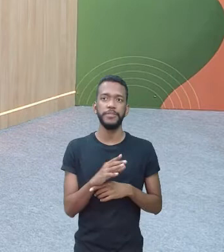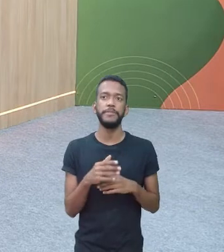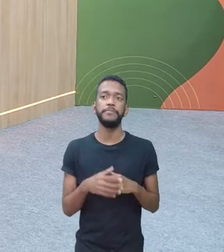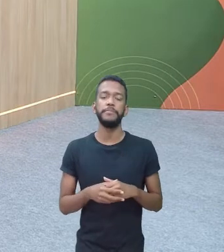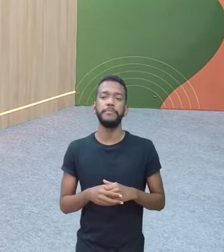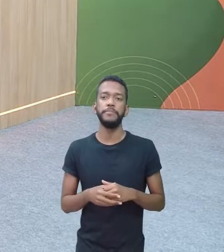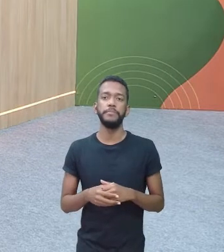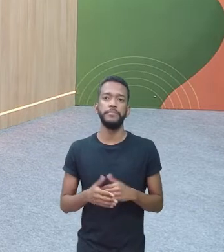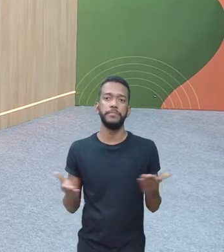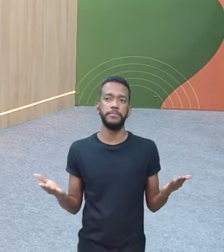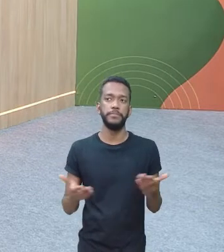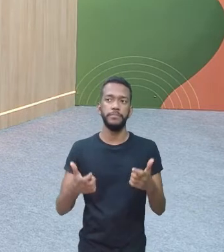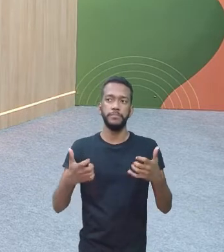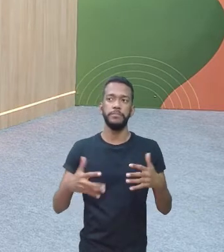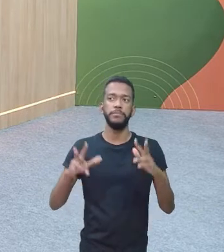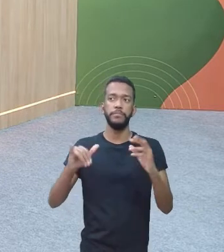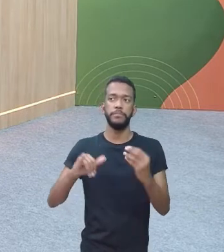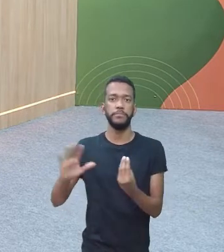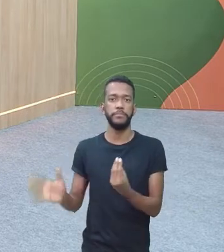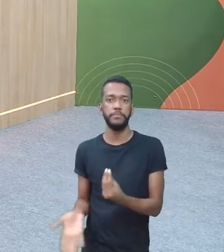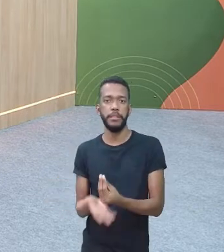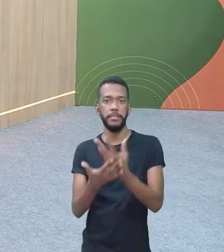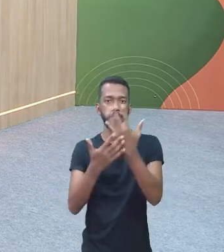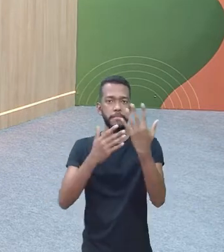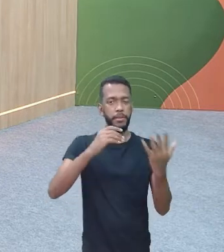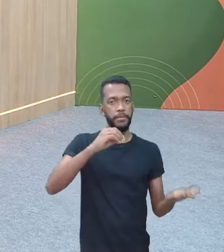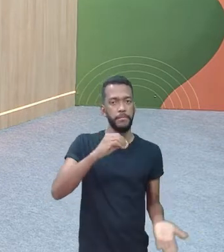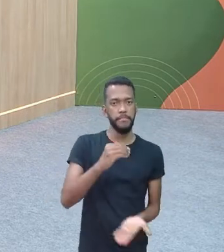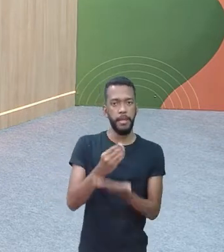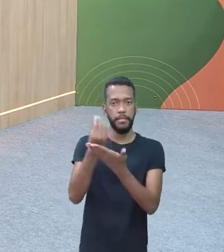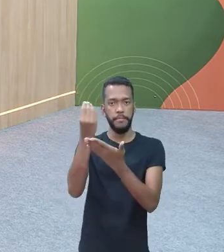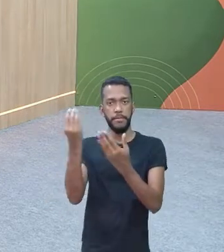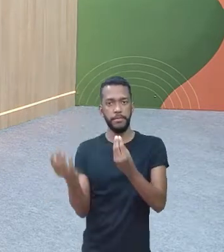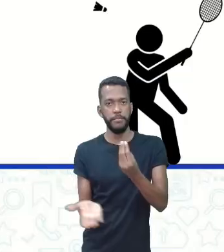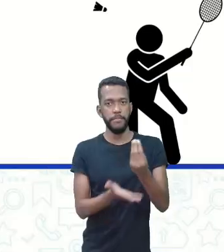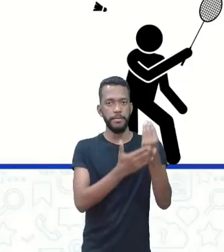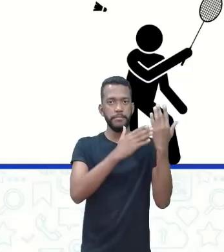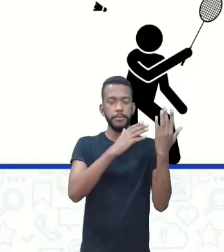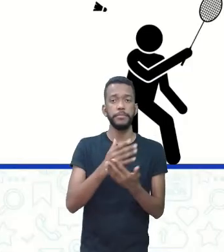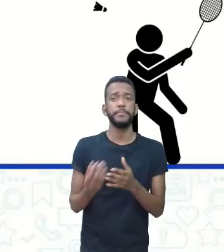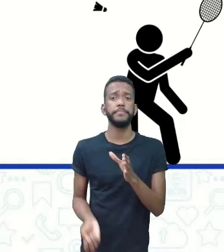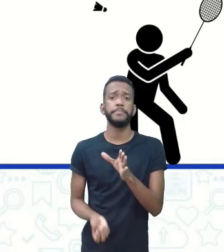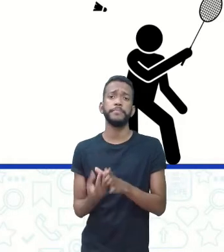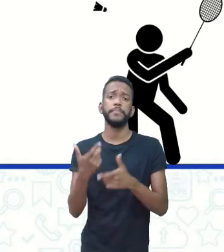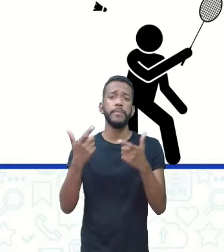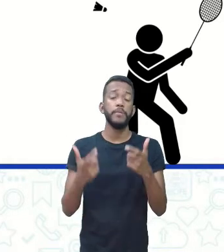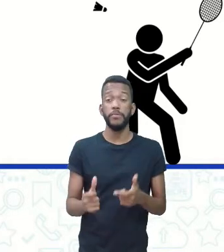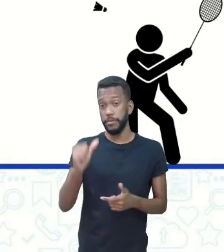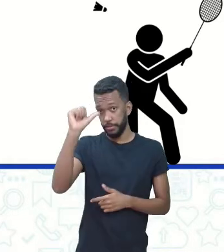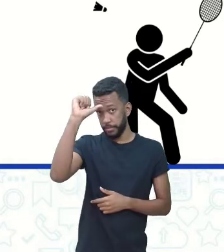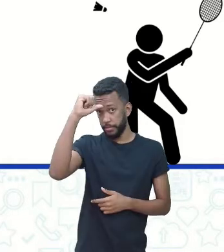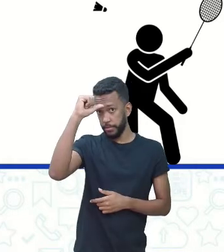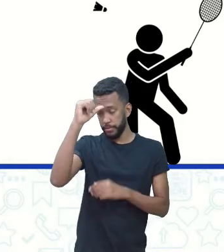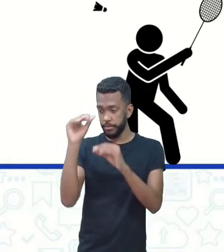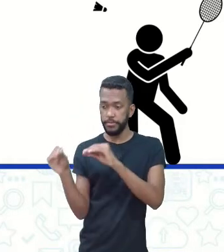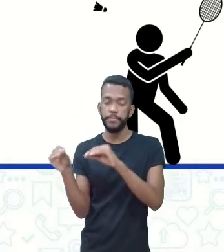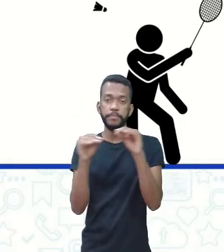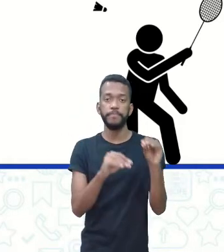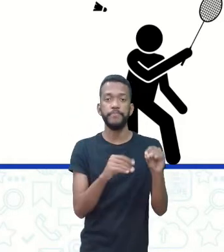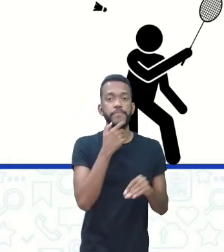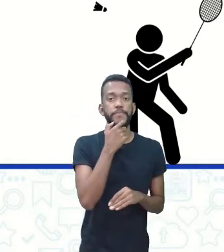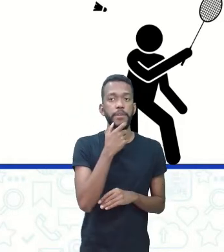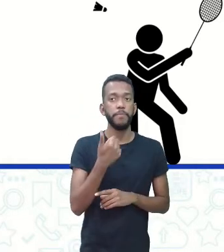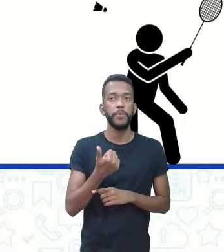falando sobre o badminton, né? O badminton ele surgiu na Índia e foi levado para a Inglaterra na década de